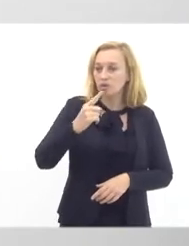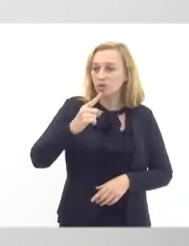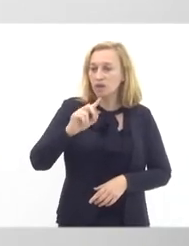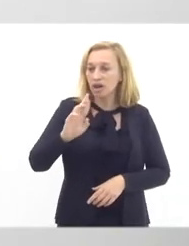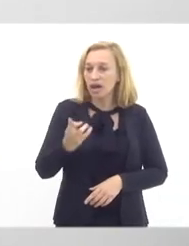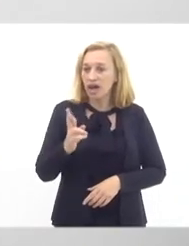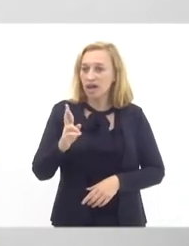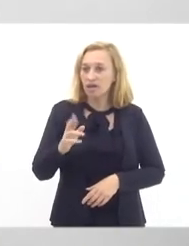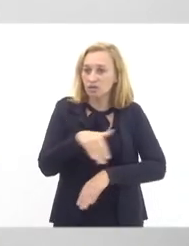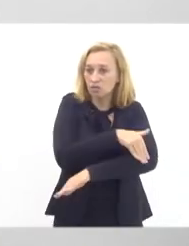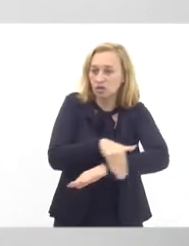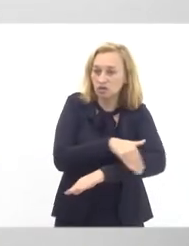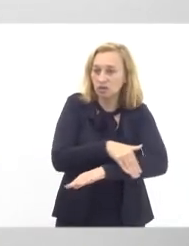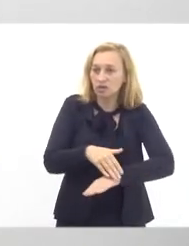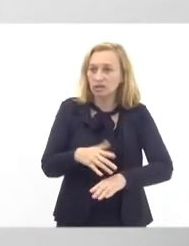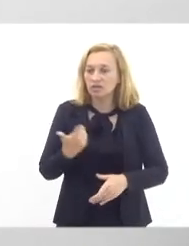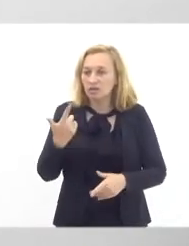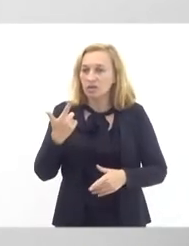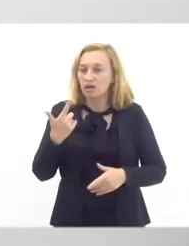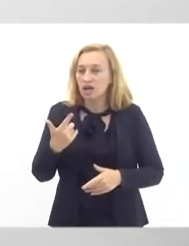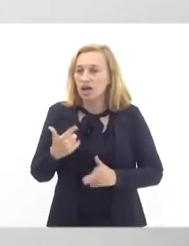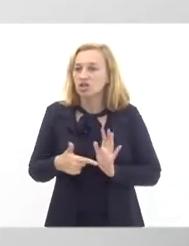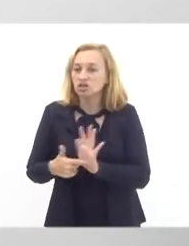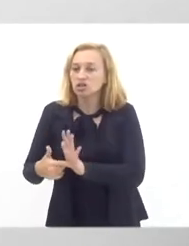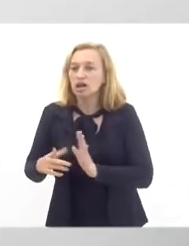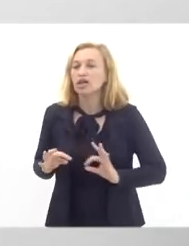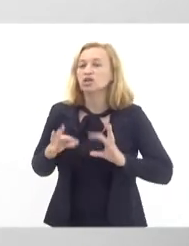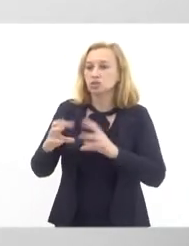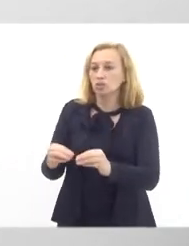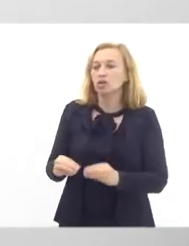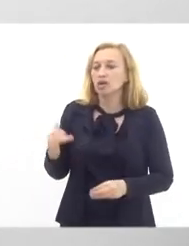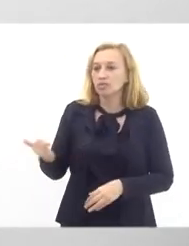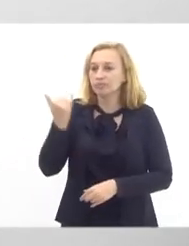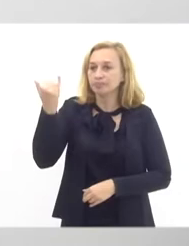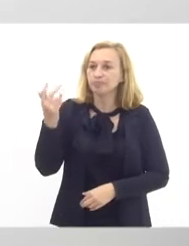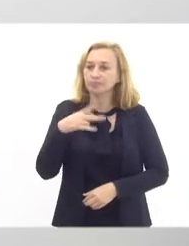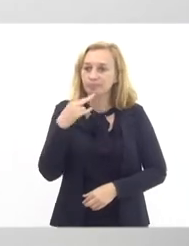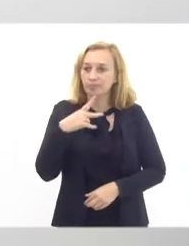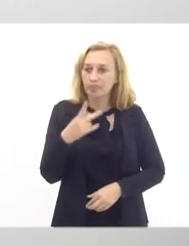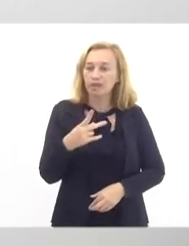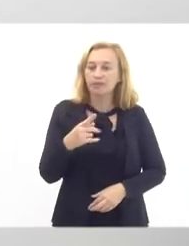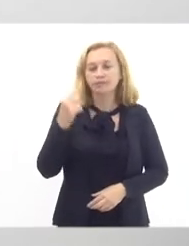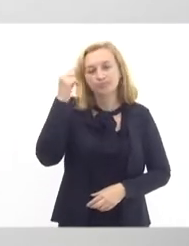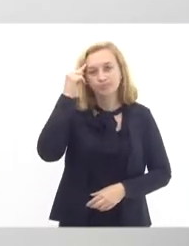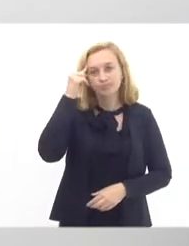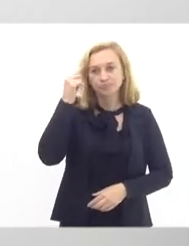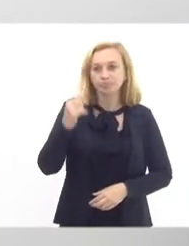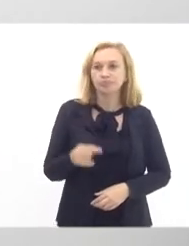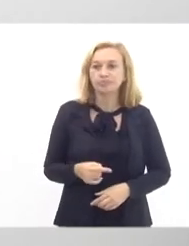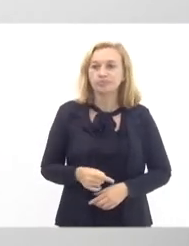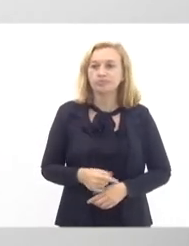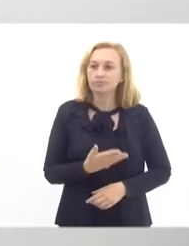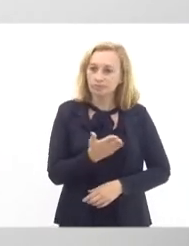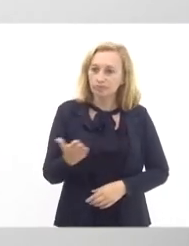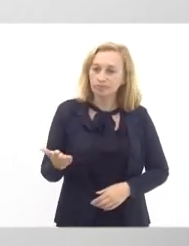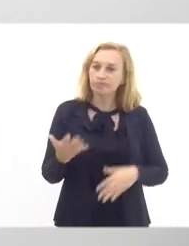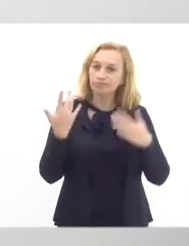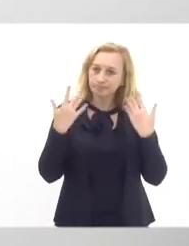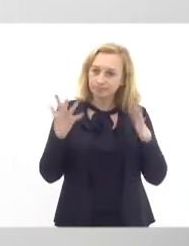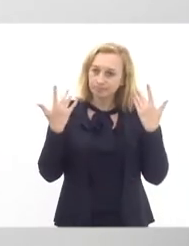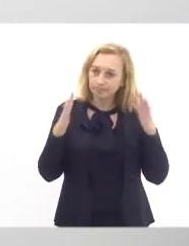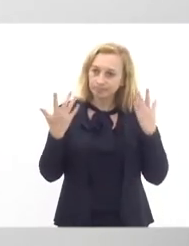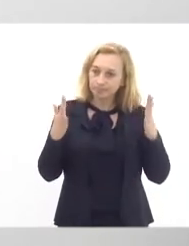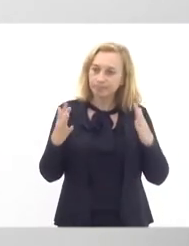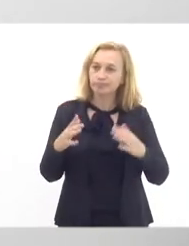bater, o asfalto deve suprir tudo isso. Né? Então, é importante que a gente traga essa reflexão. E, assim, vocês estão mais de parabéns, em